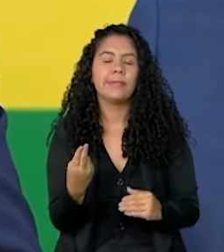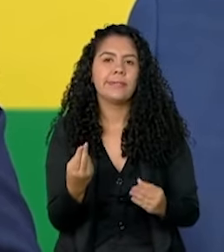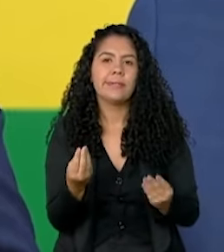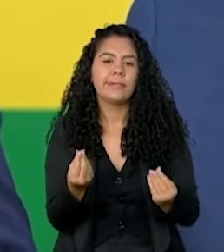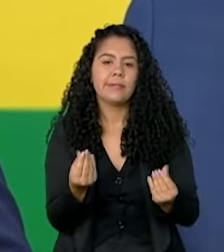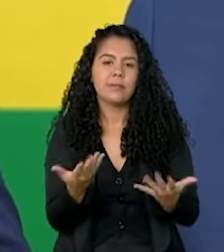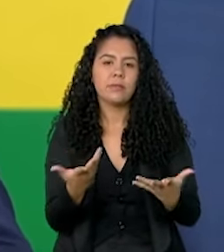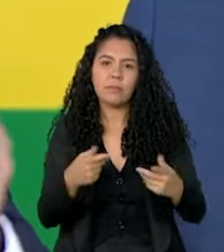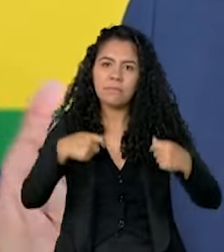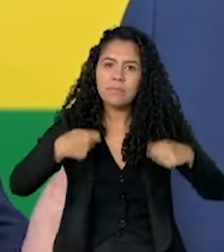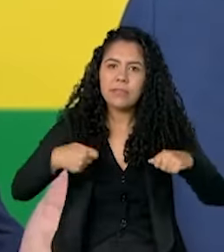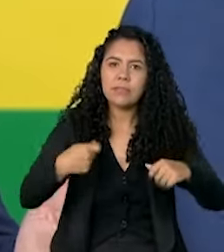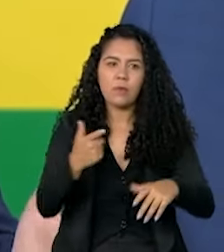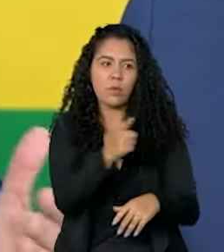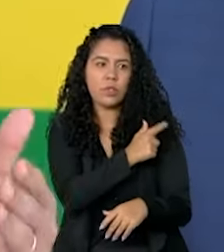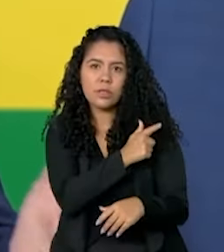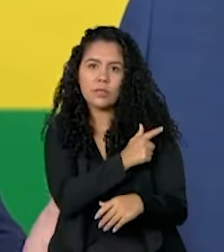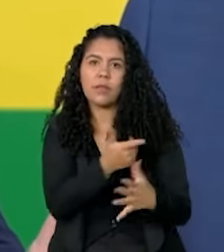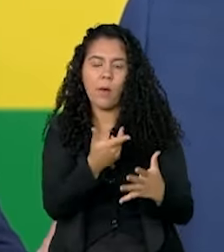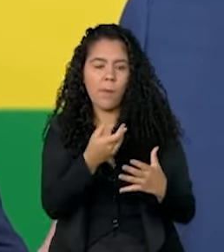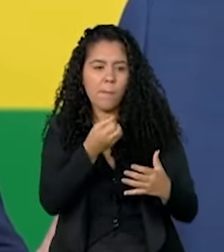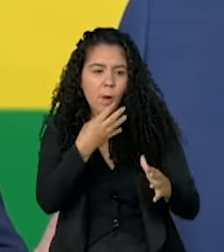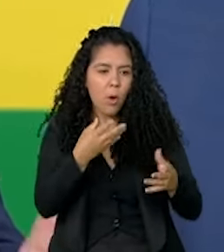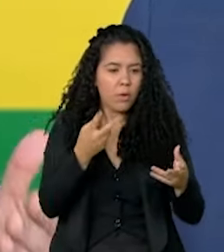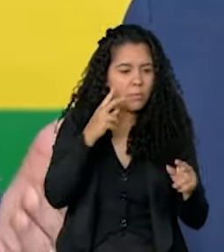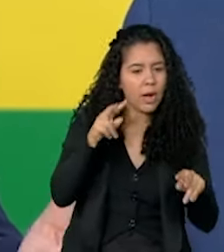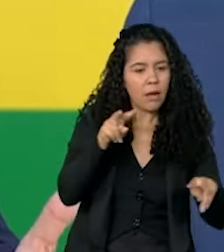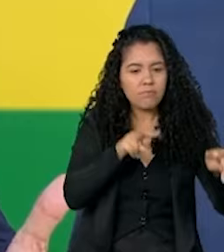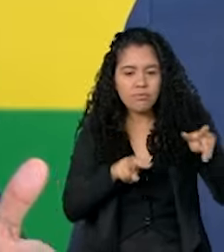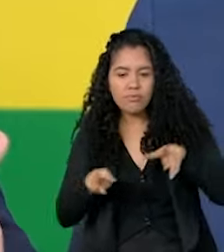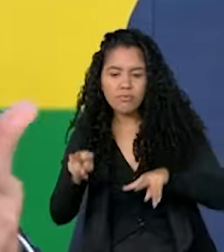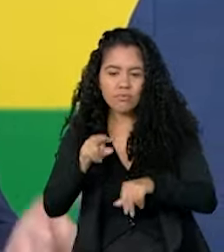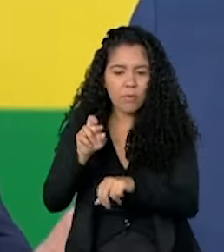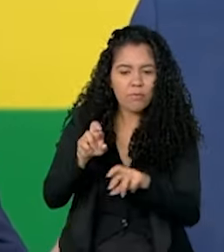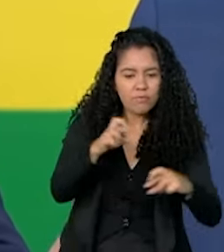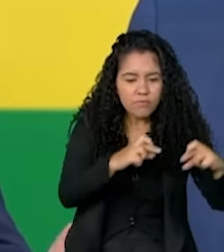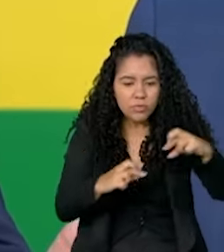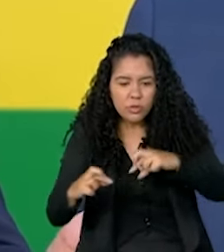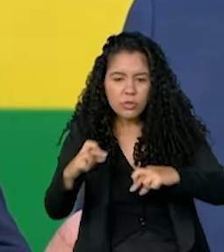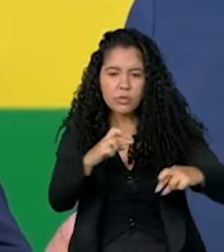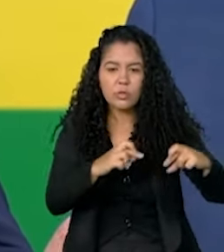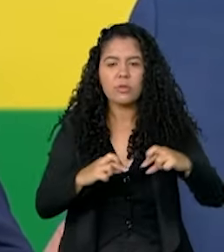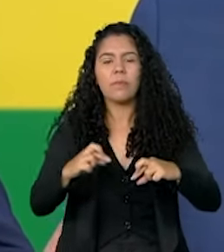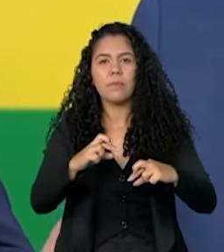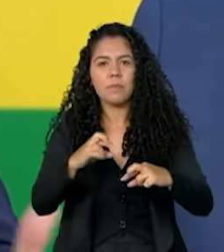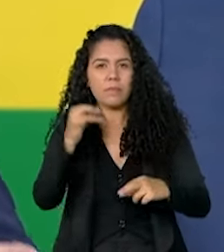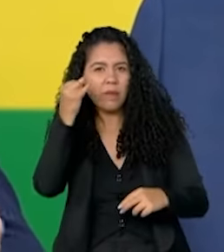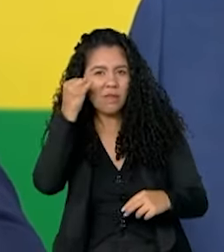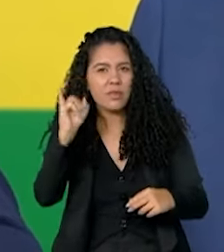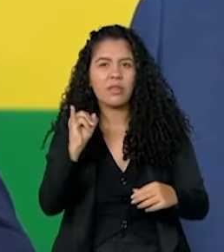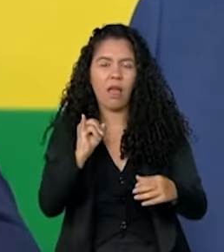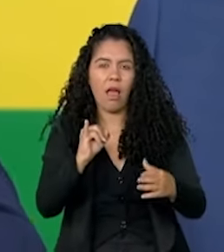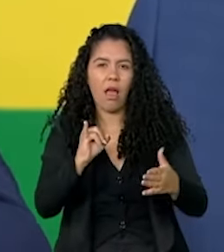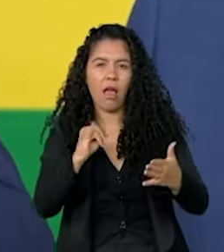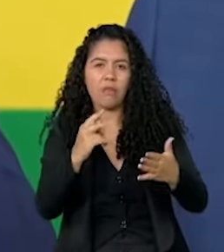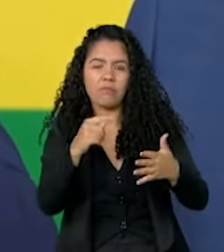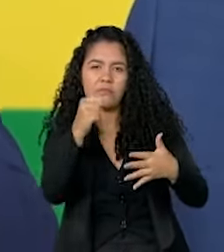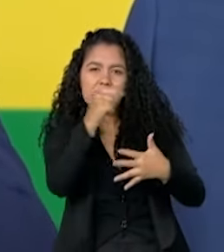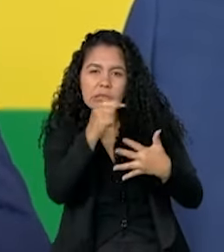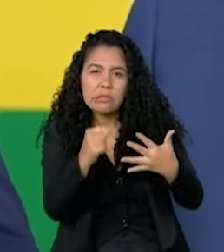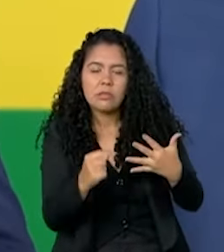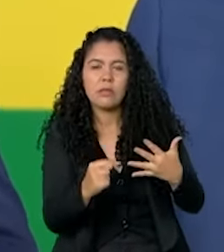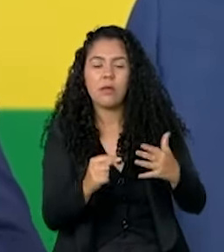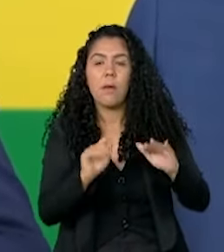com boa gestão, ampliando a capacidade discricionária do Estado para investimento. Então, o objetivo dessa medida